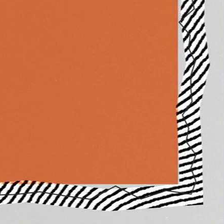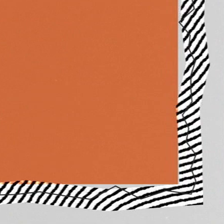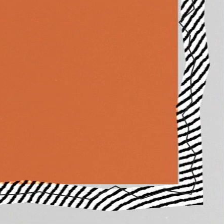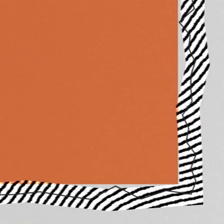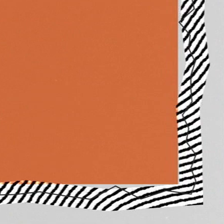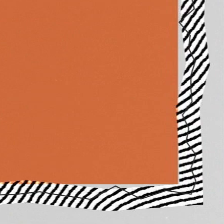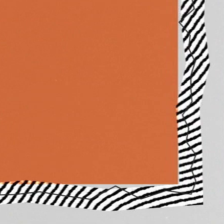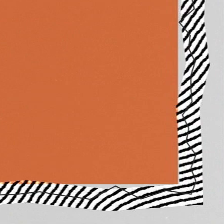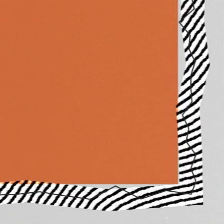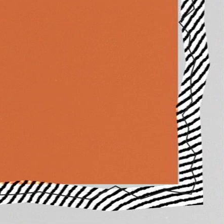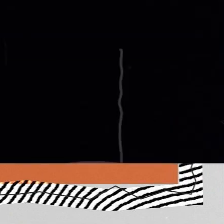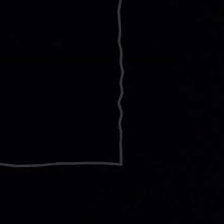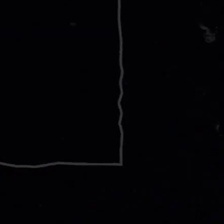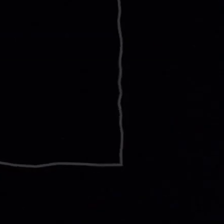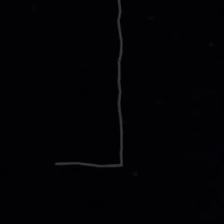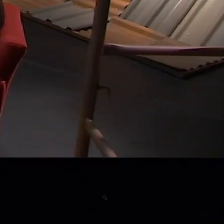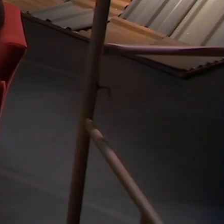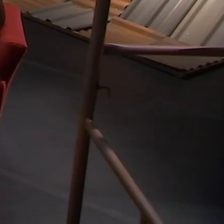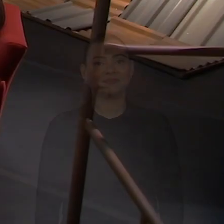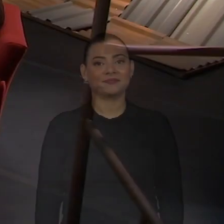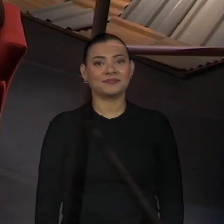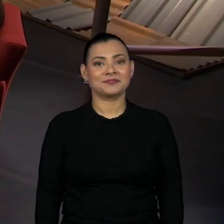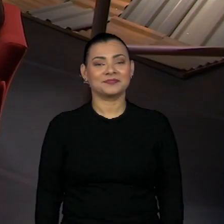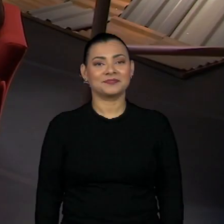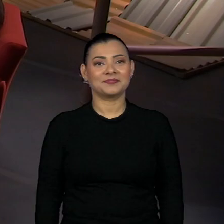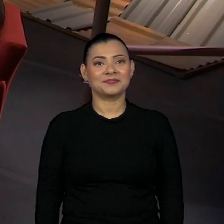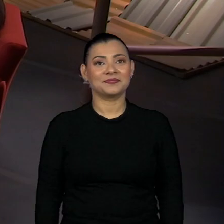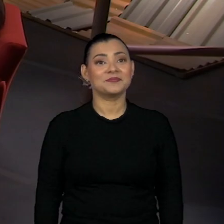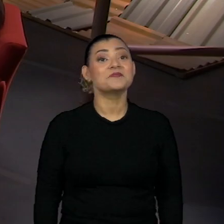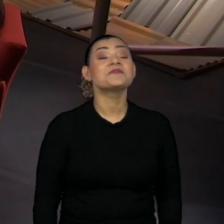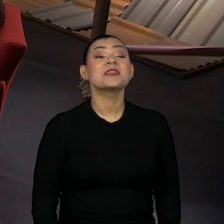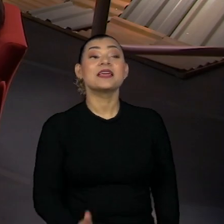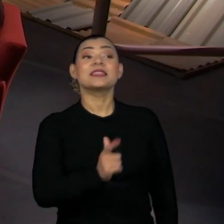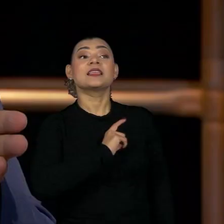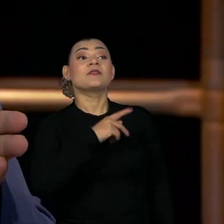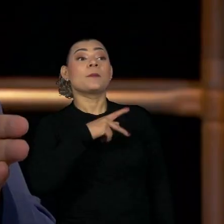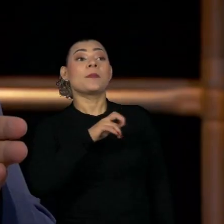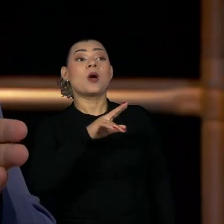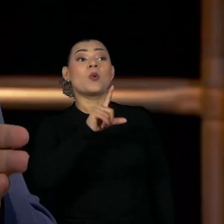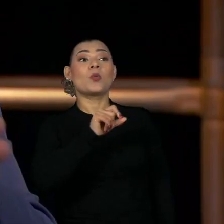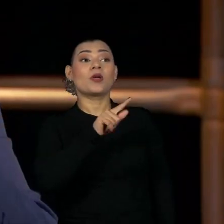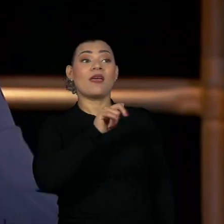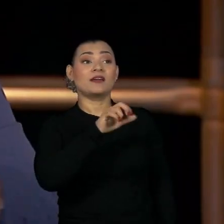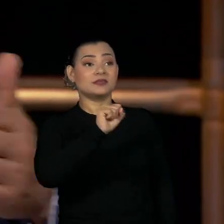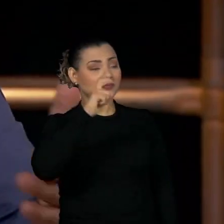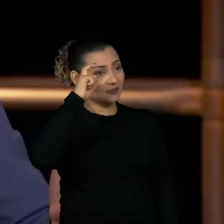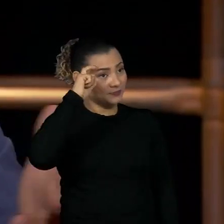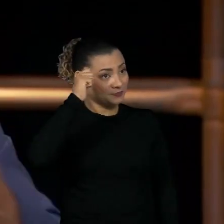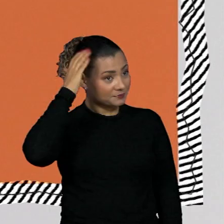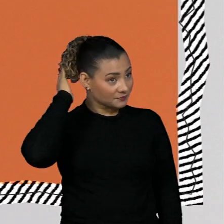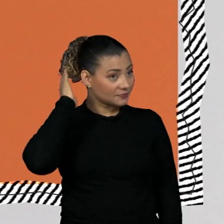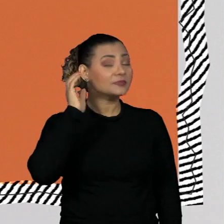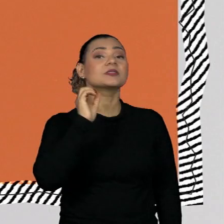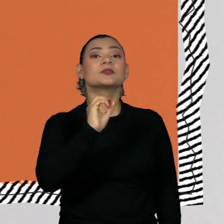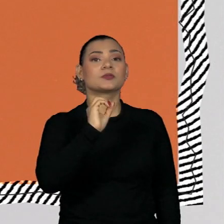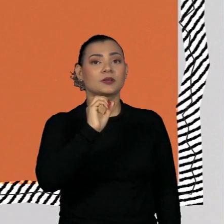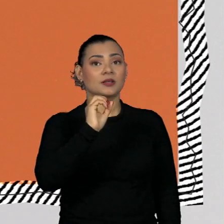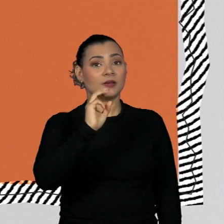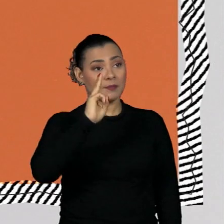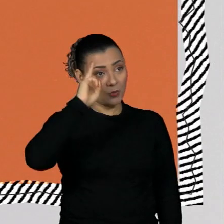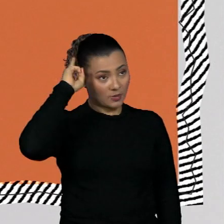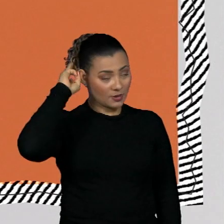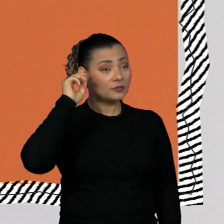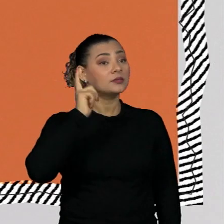contas tudo atrás. Ele teve, pessoal, com o Paulo Guedes, né? Teve lá uma reunião. Um